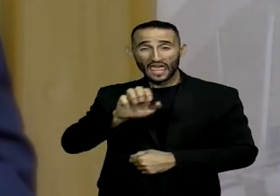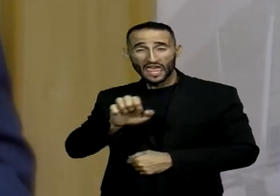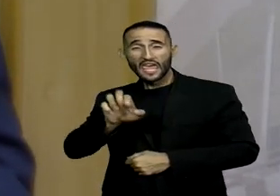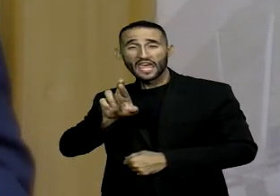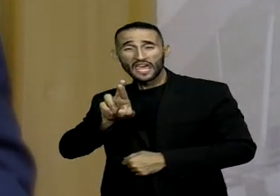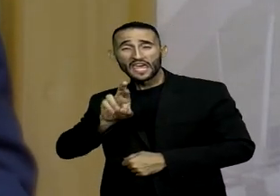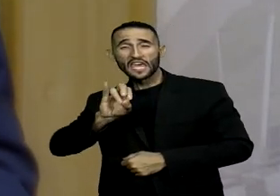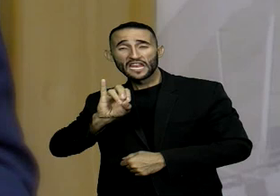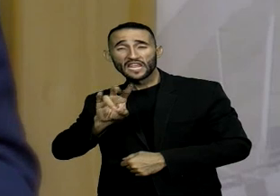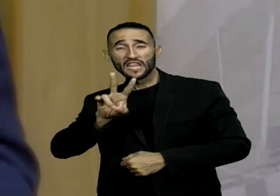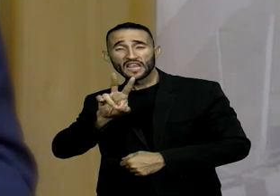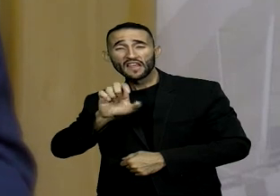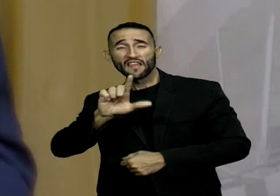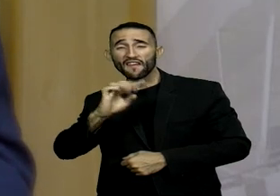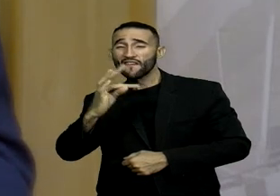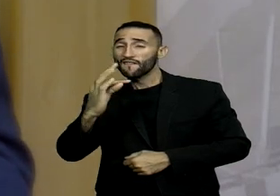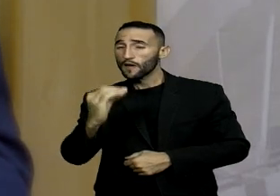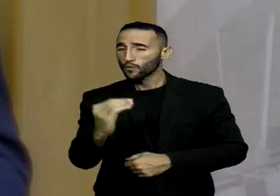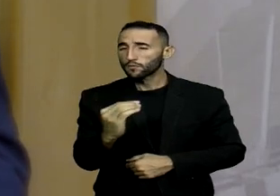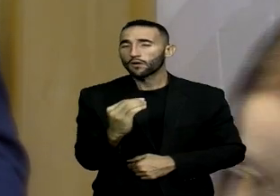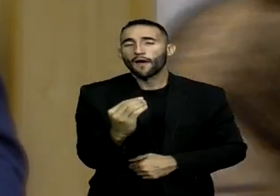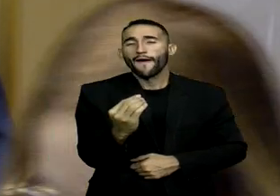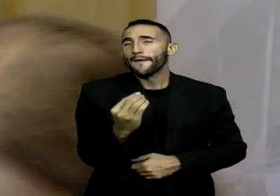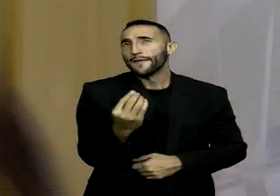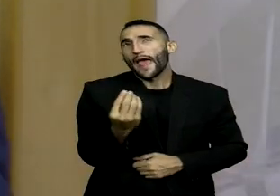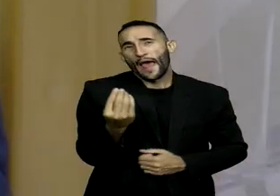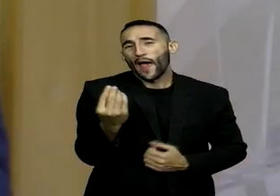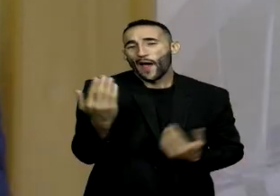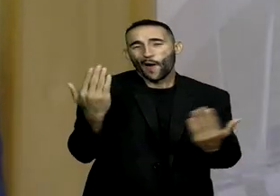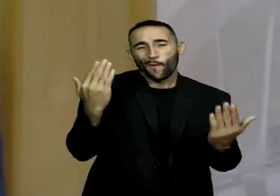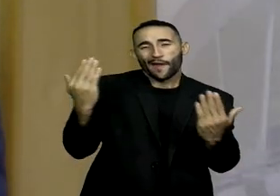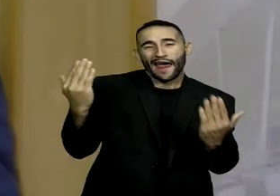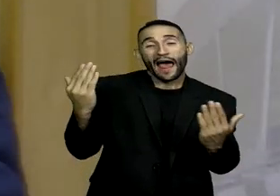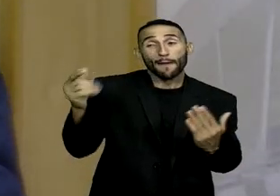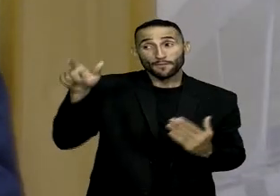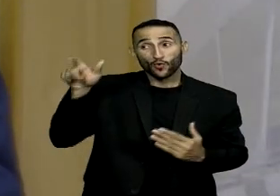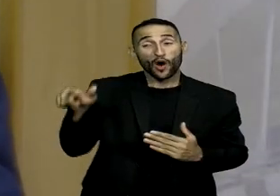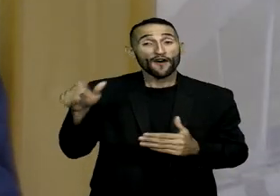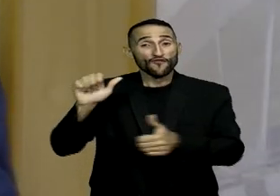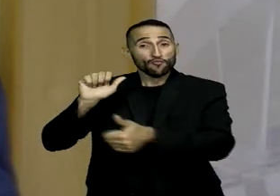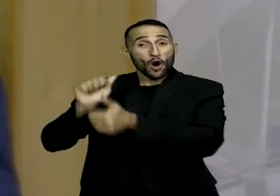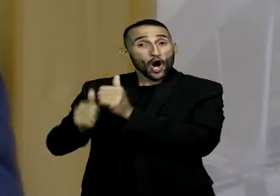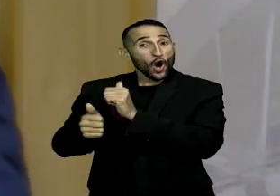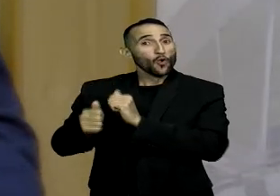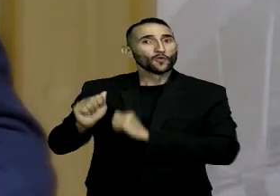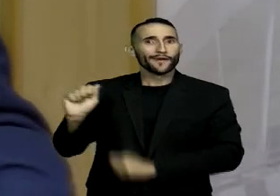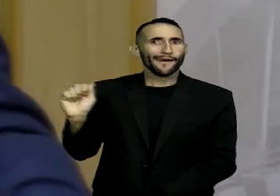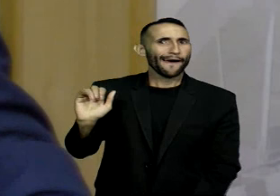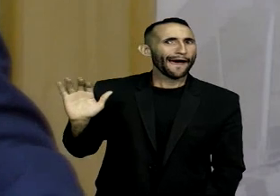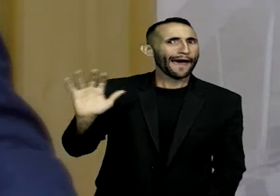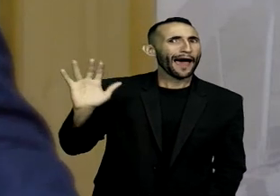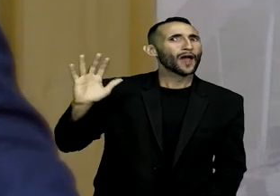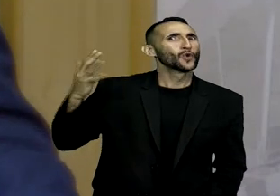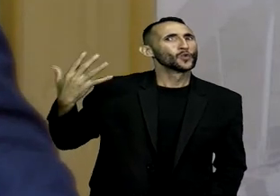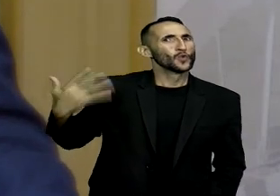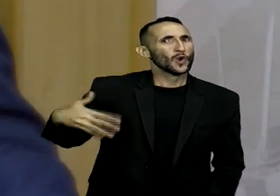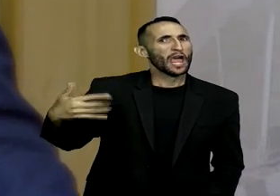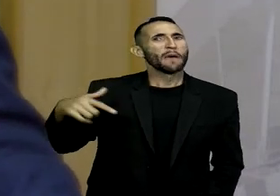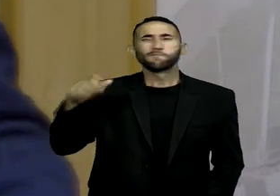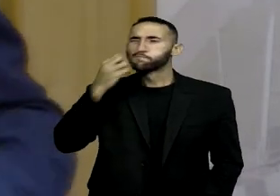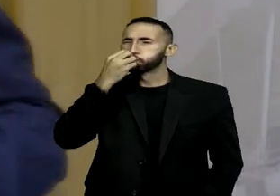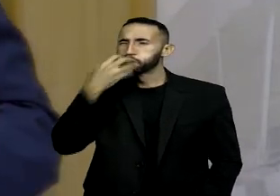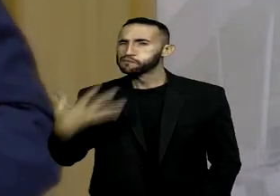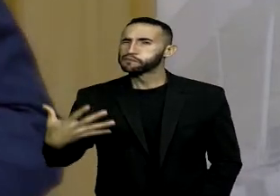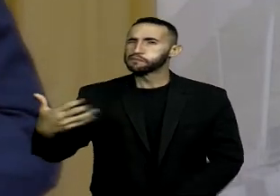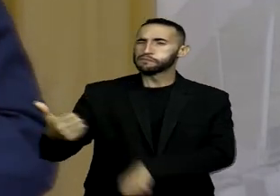o que faz, né? E também gostaria de cumprimentar o Arthur que tem uma das